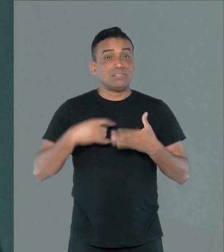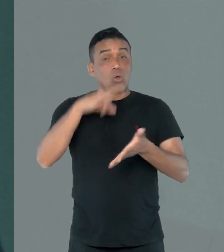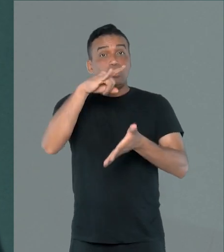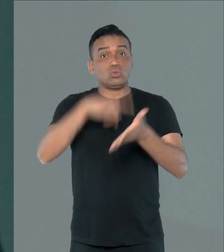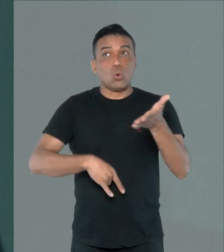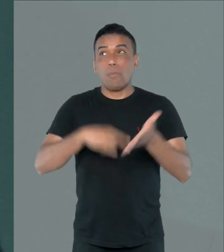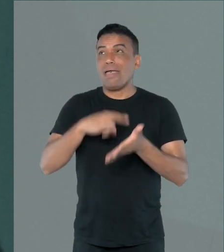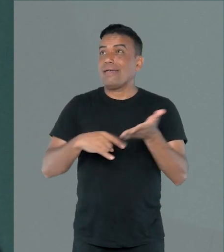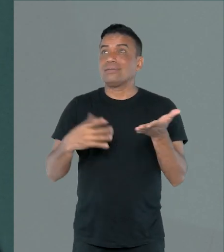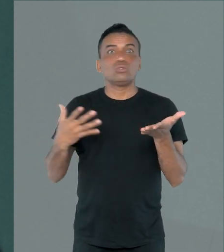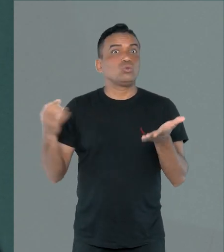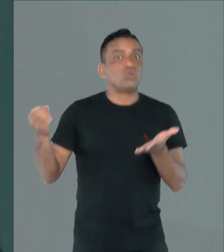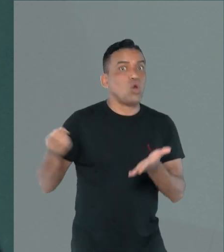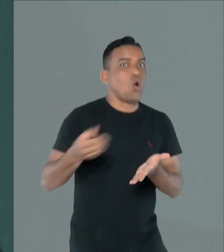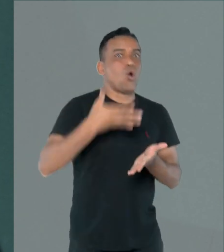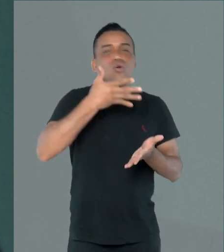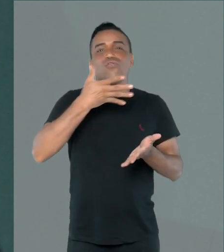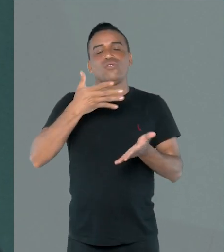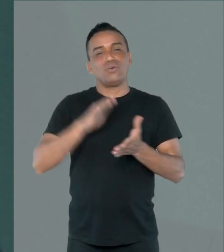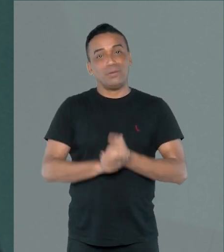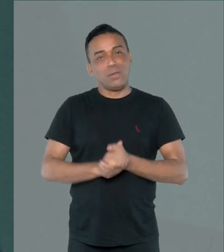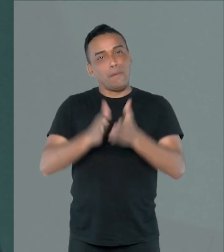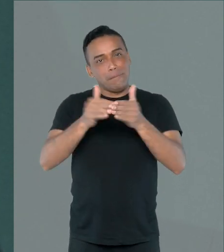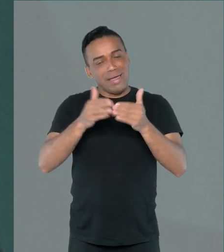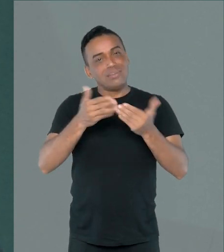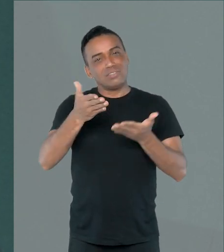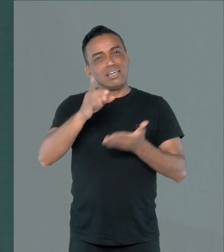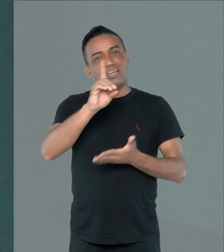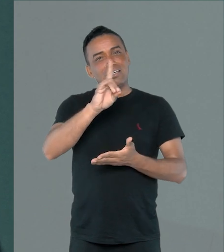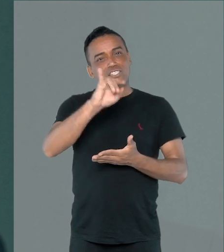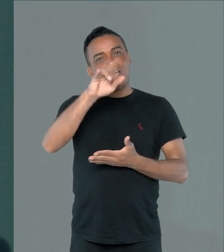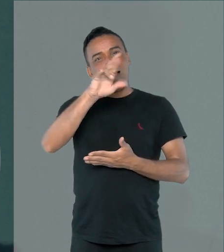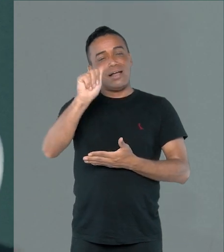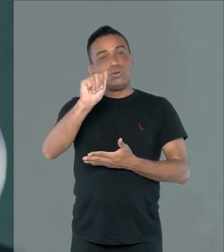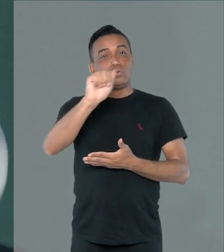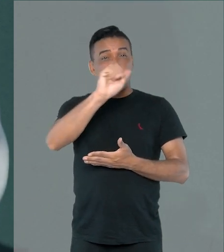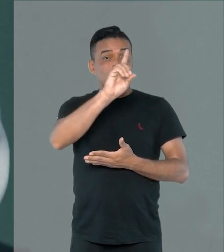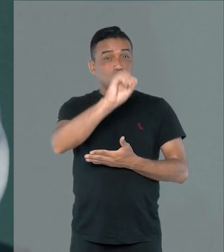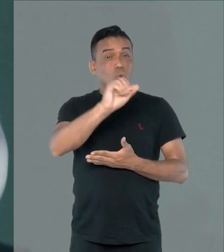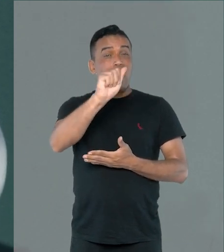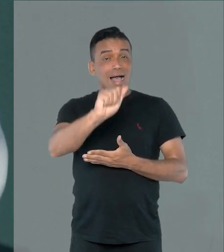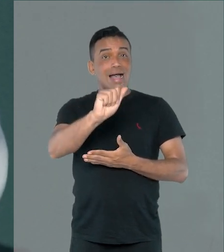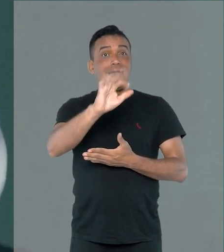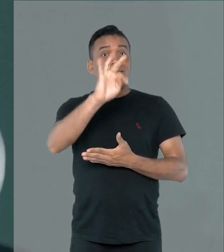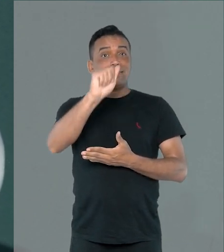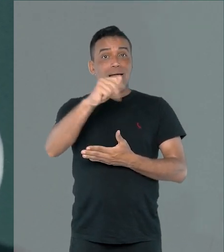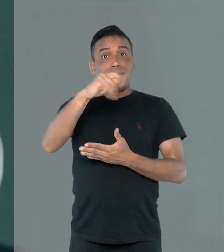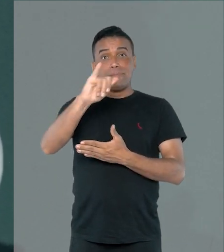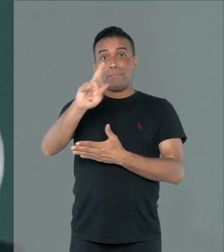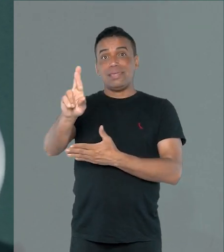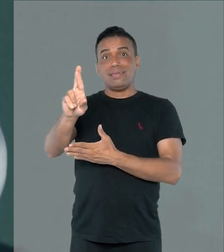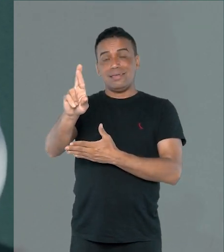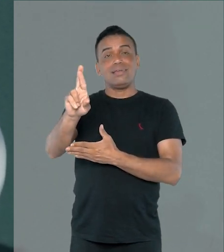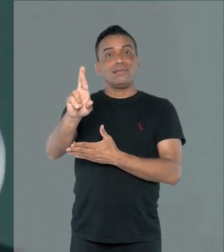que o Diário do Latapie, do tal do mordomo, que é realmente o último a apagar a